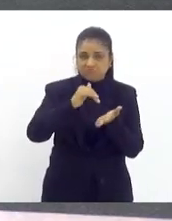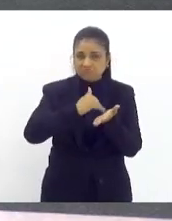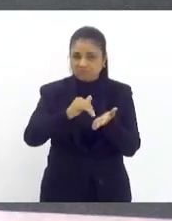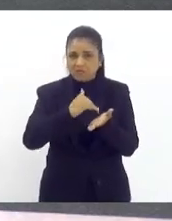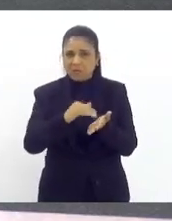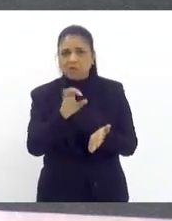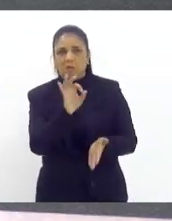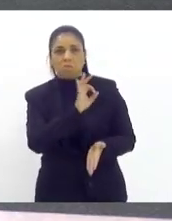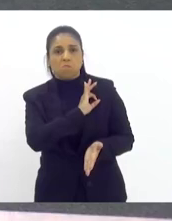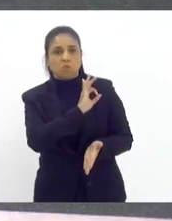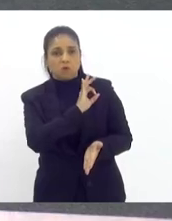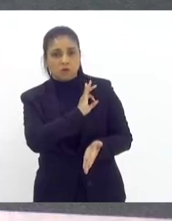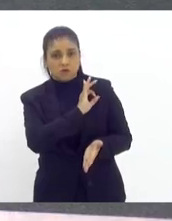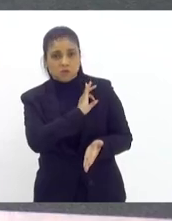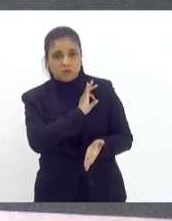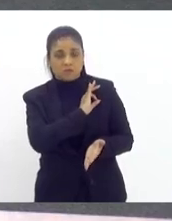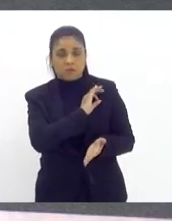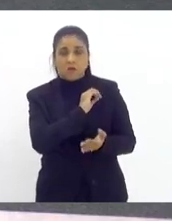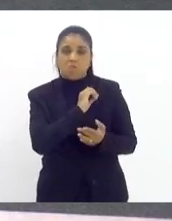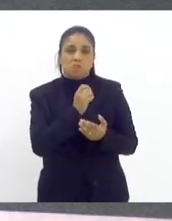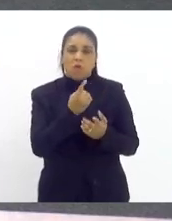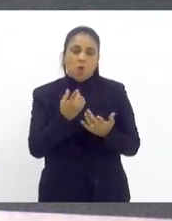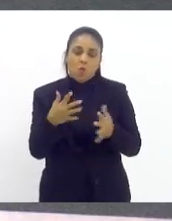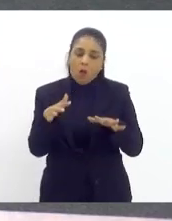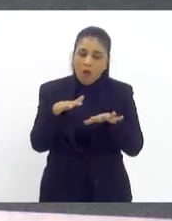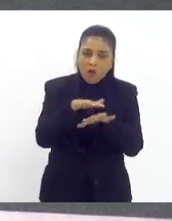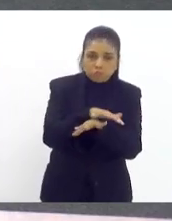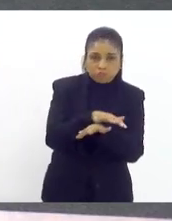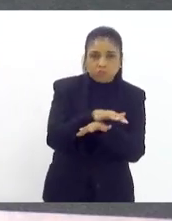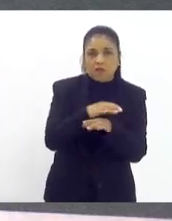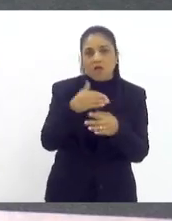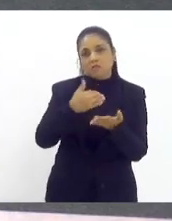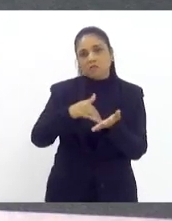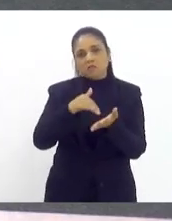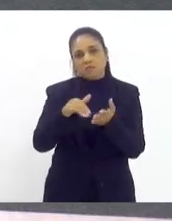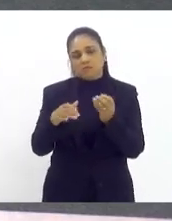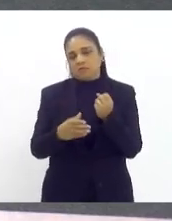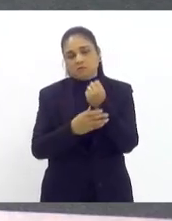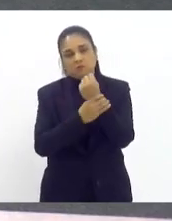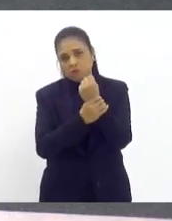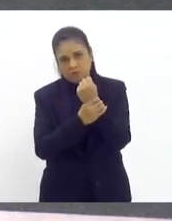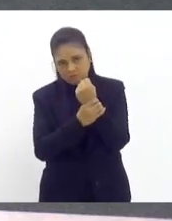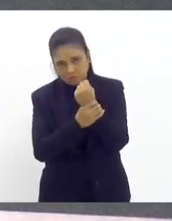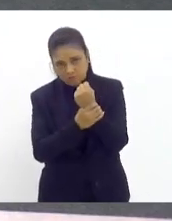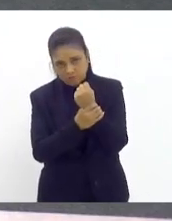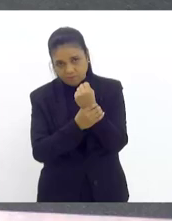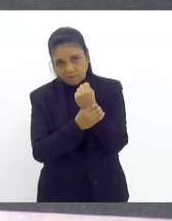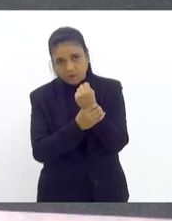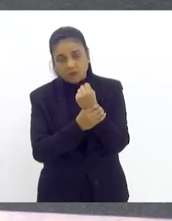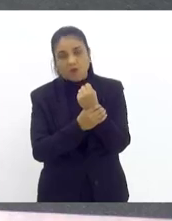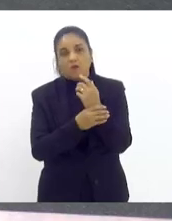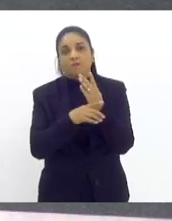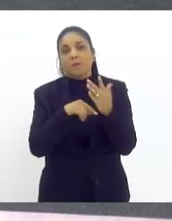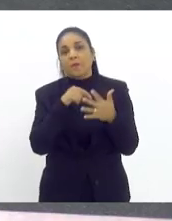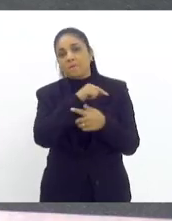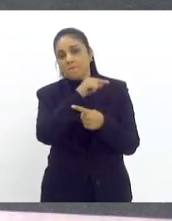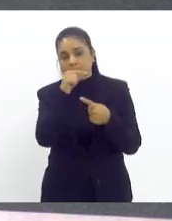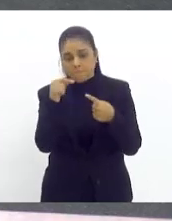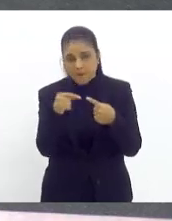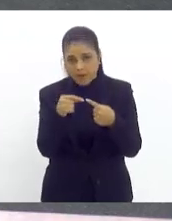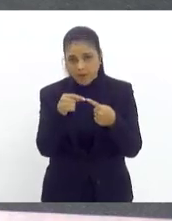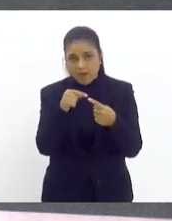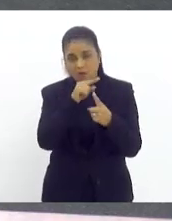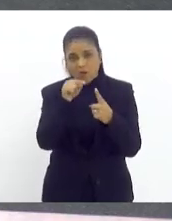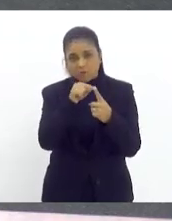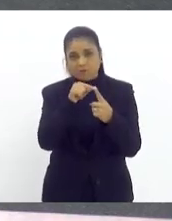e que não estejam subordinadas a uma secretaria de segurança que ela apenas fazer uma observação no parecer